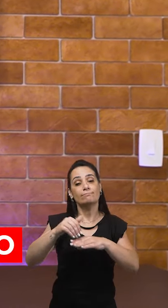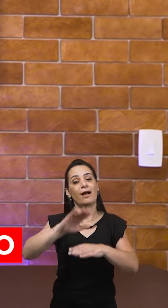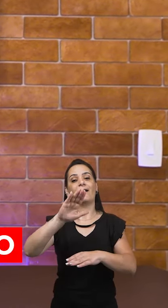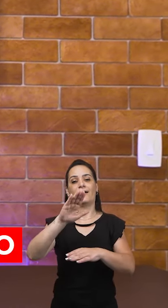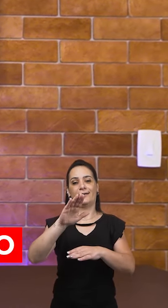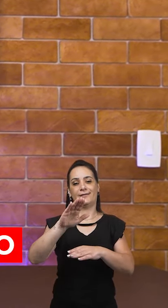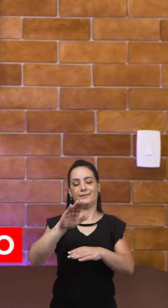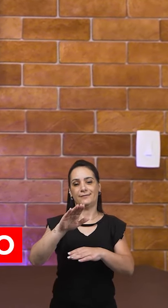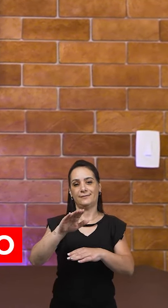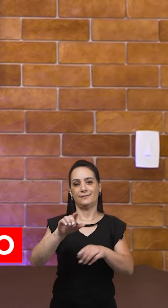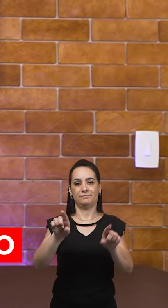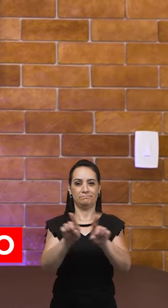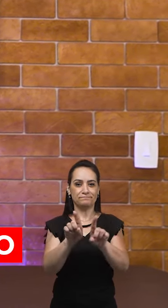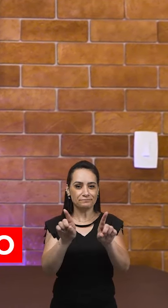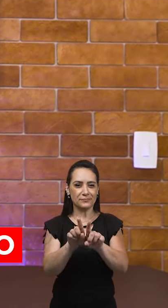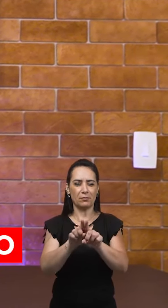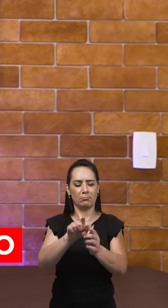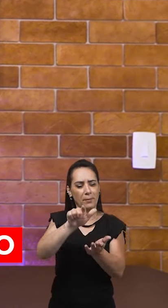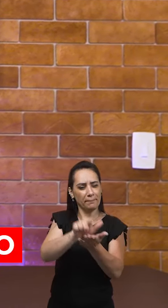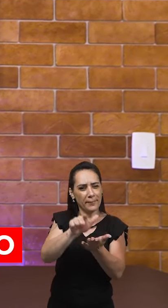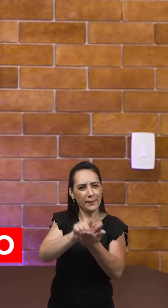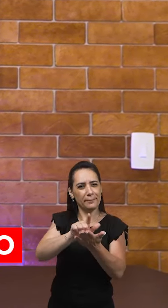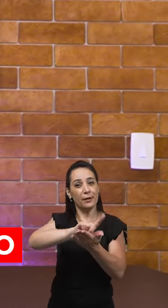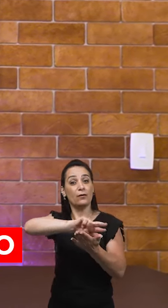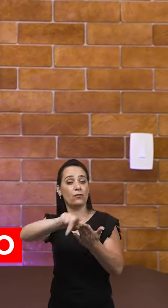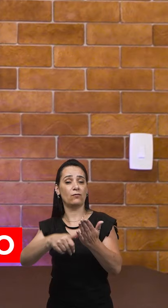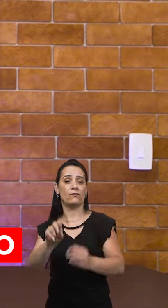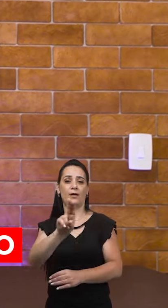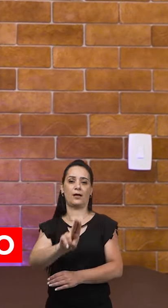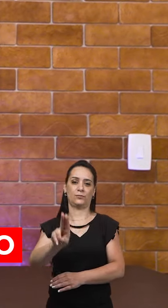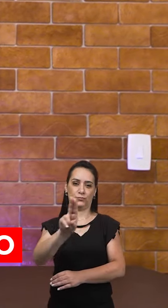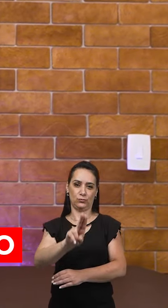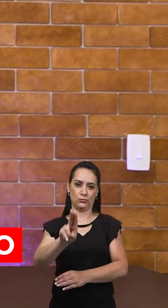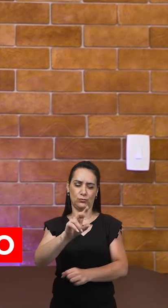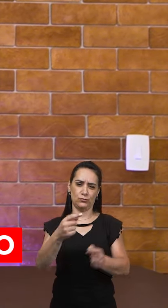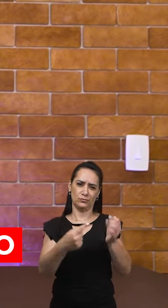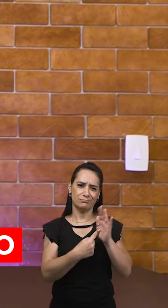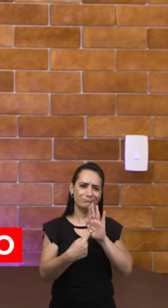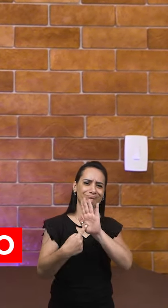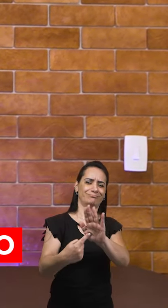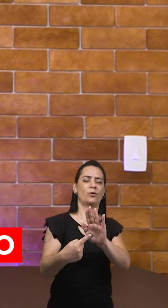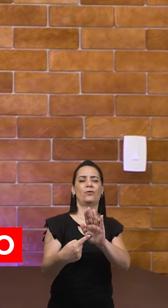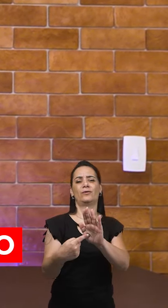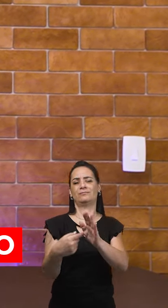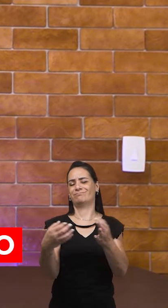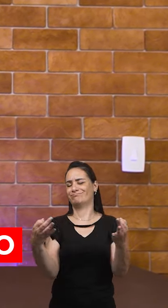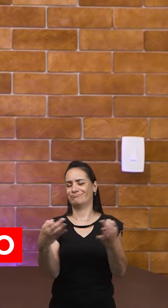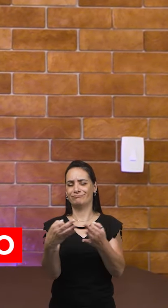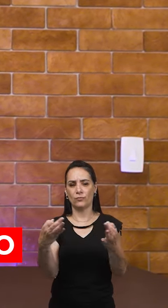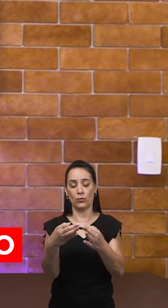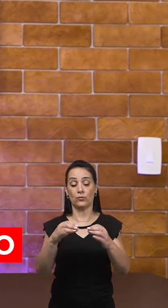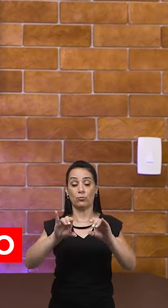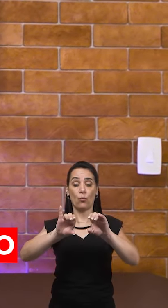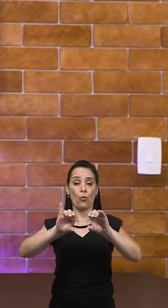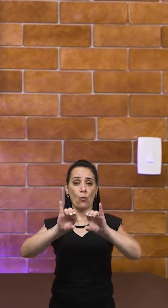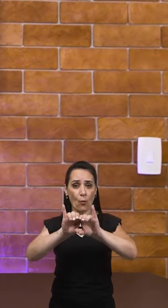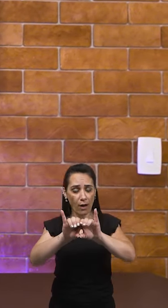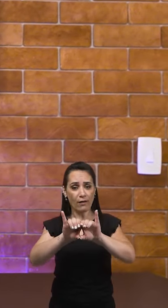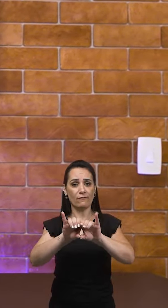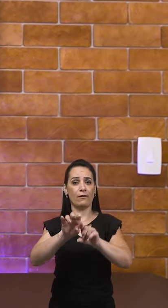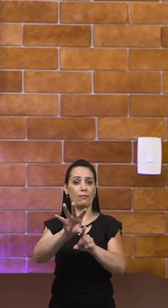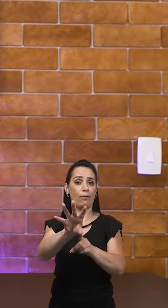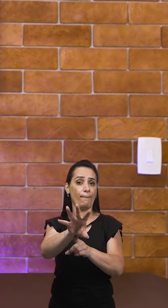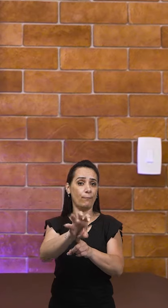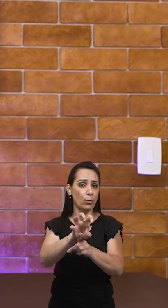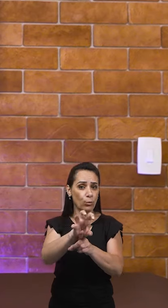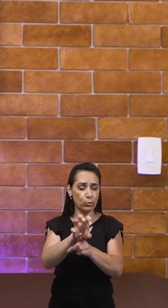o descascador é compatível com vários tipos de papéis e apresenta um excelente desempenho. O módulo de